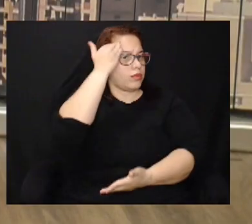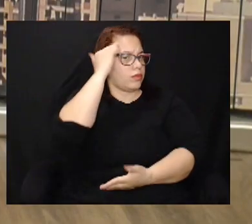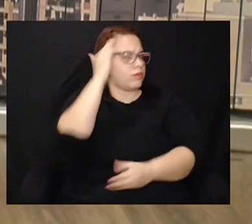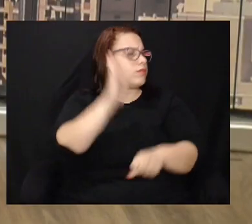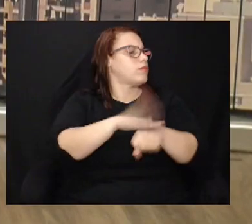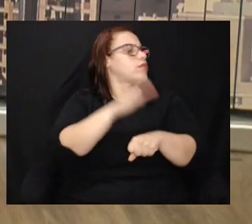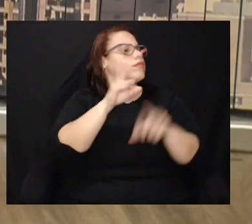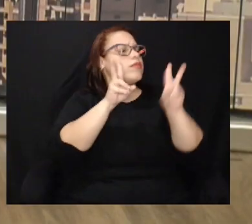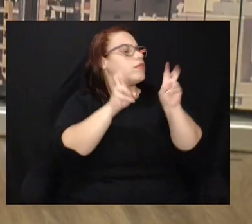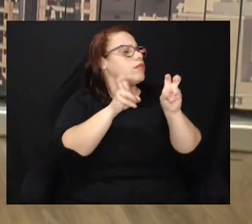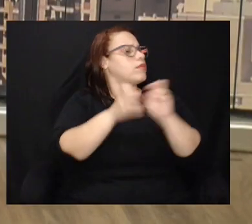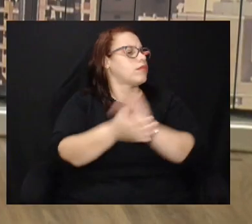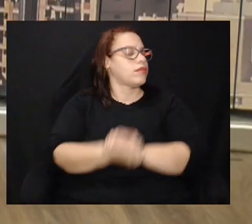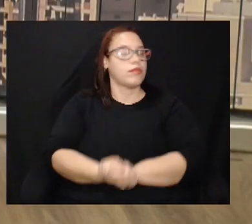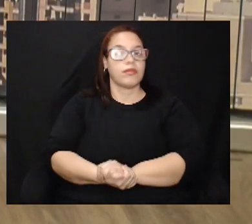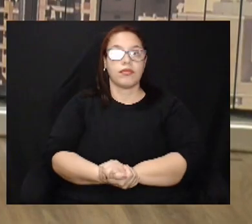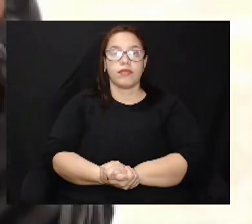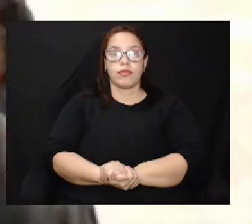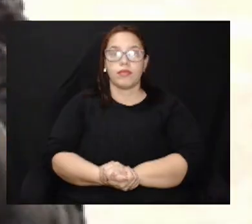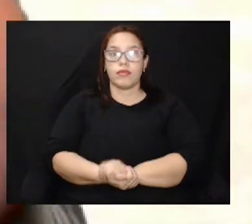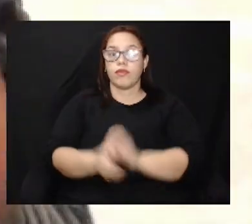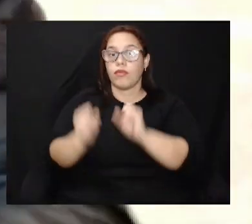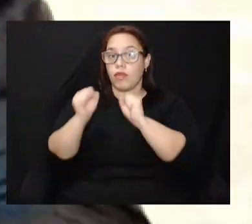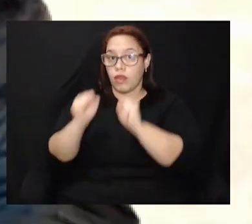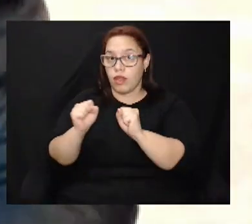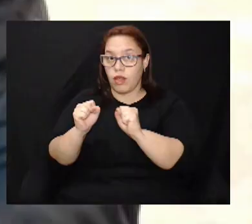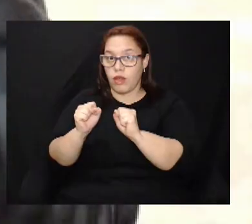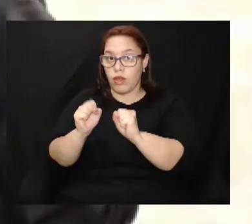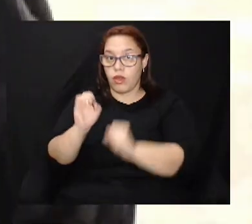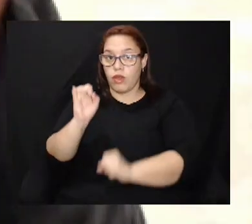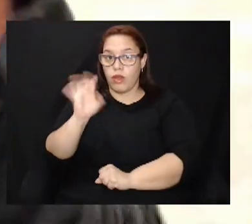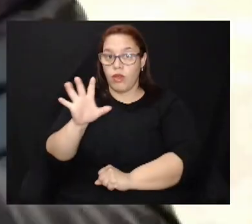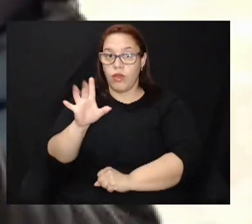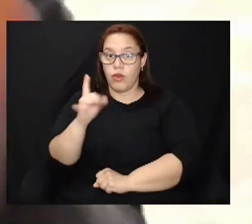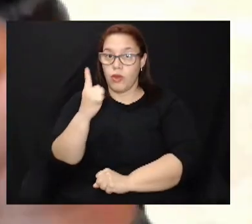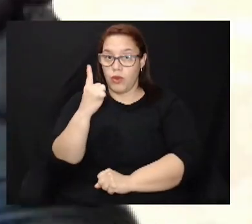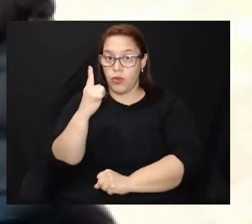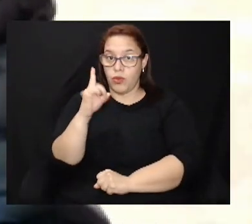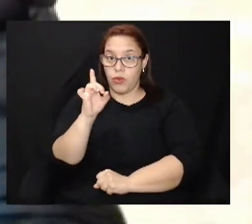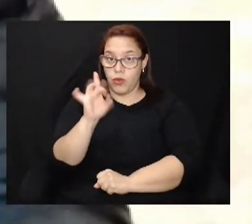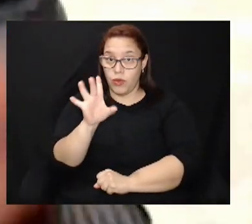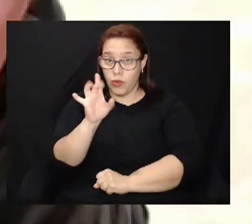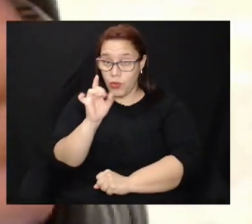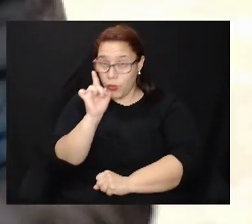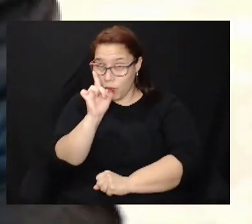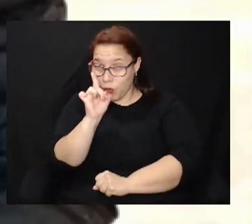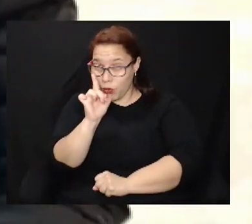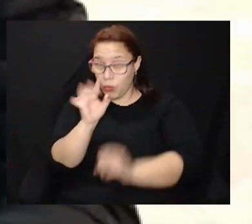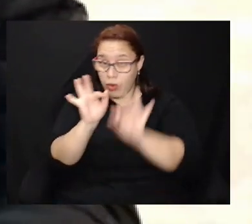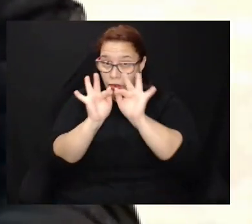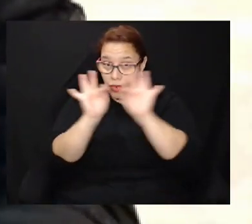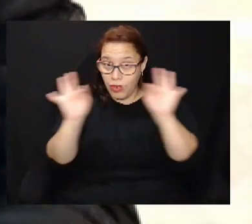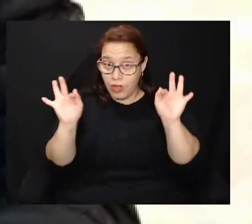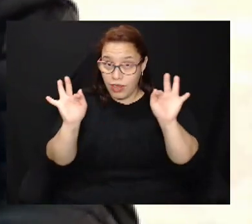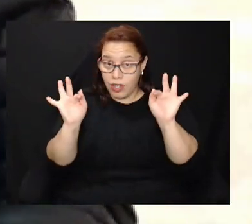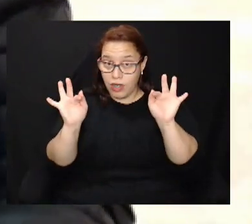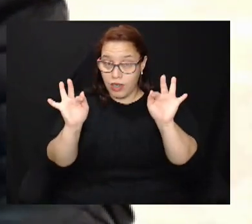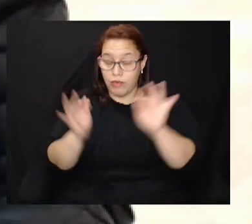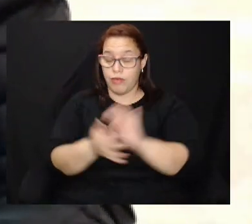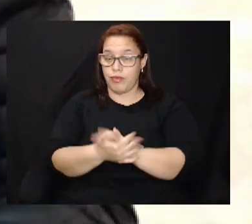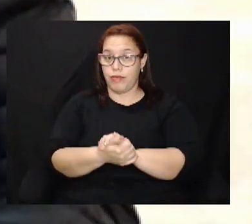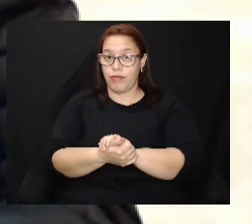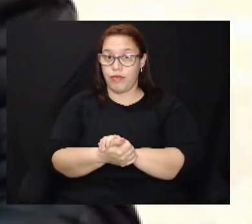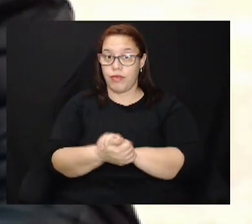tema? Olha, eu vou só me permitir um pouquinho só uma frase. Buscando